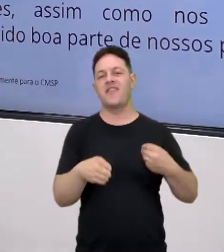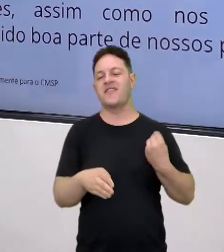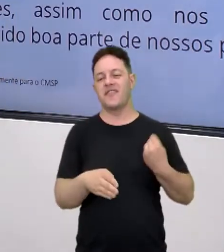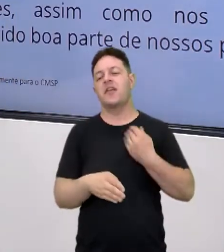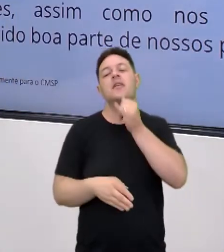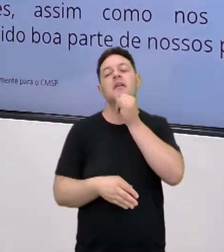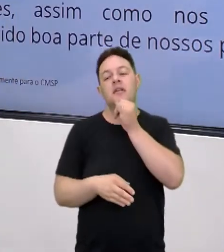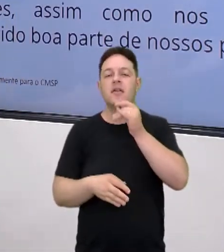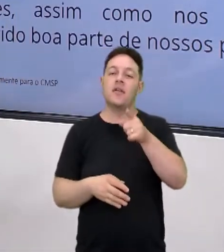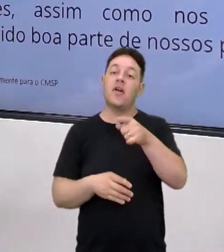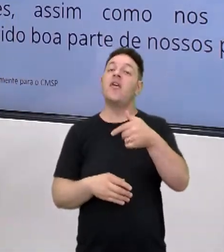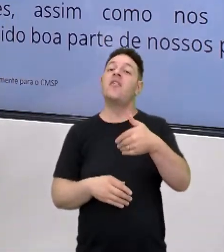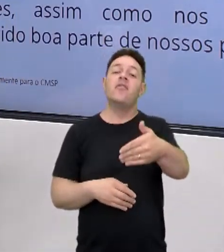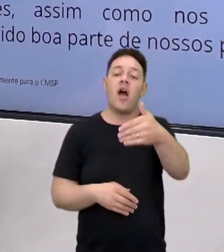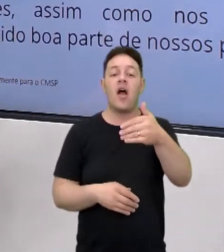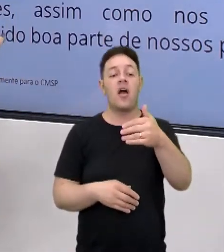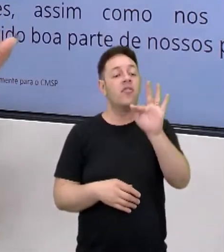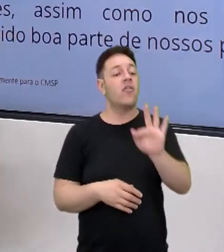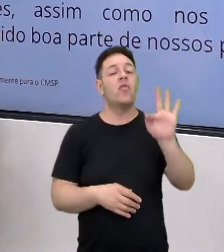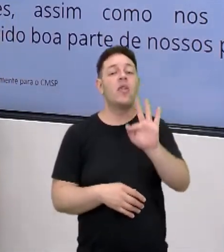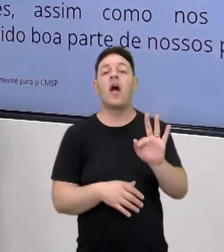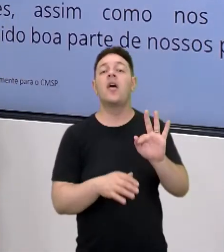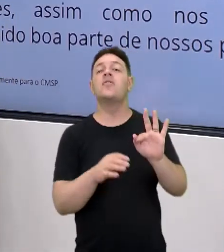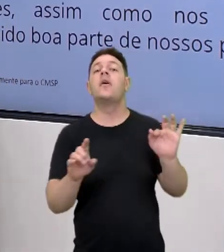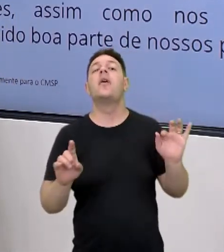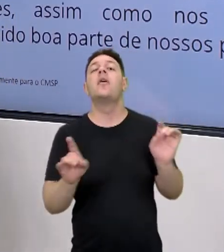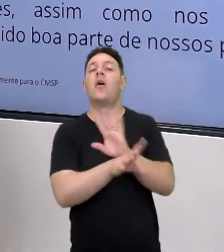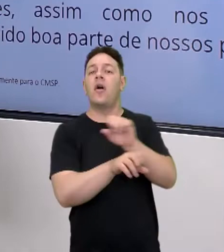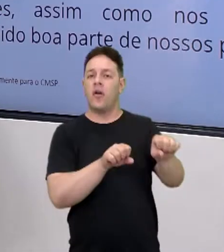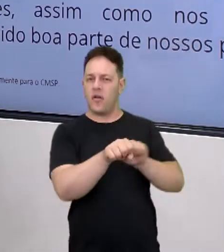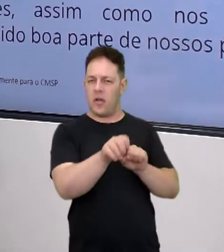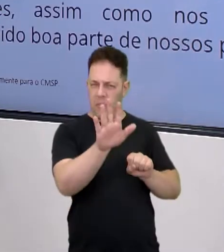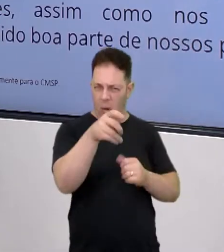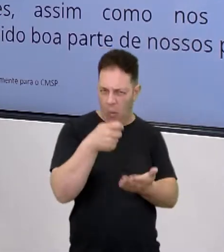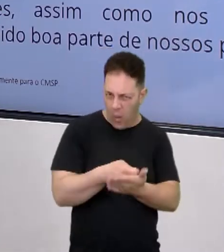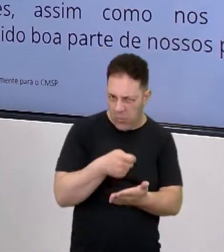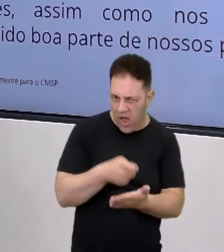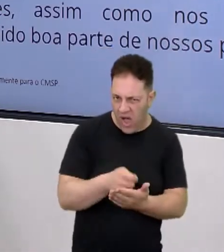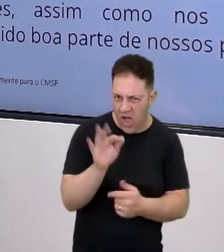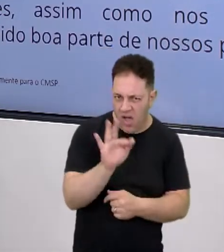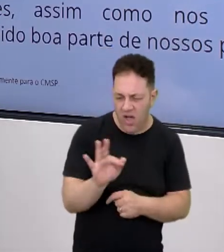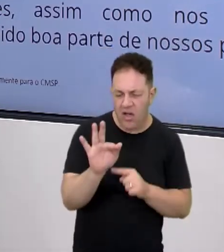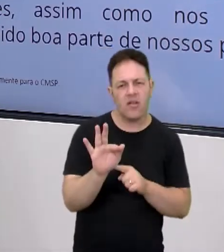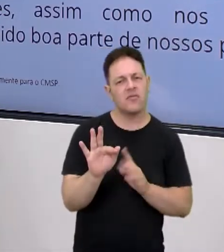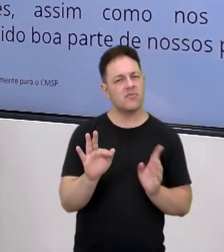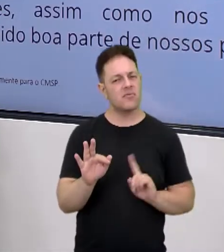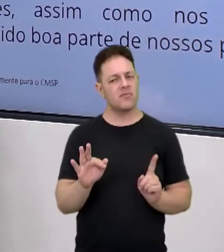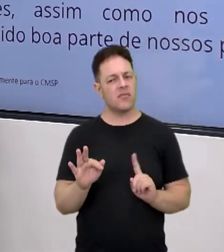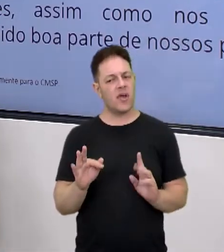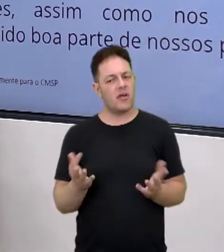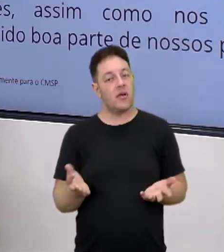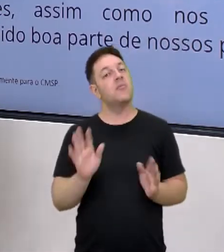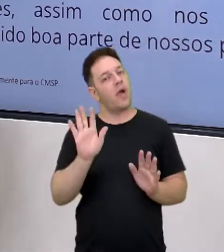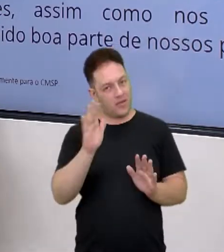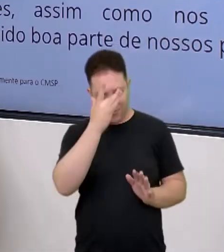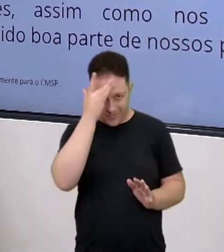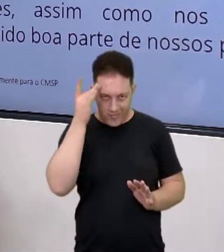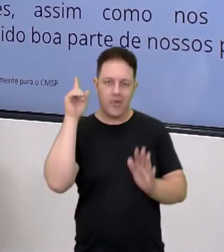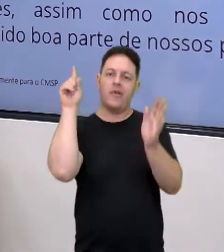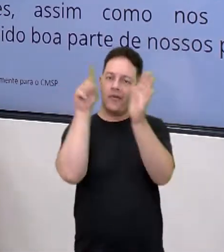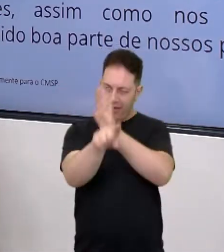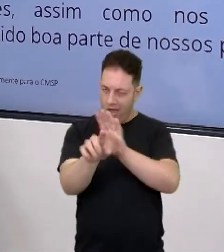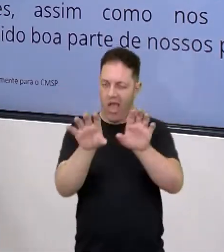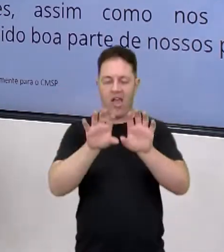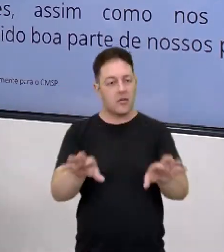por exemplo, quando você vai terminar a sua faculdade. Você precisa fazer faculdade? Não precisa. Mas com certeza você vai ouvir essa pergunta em algum